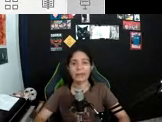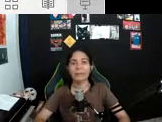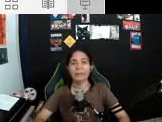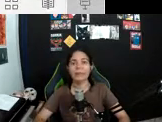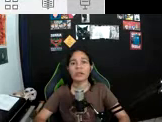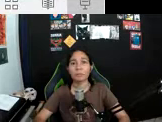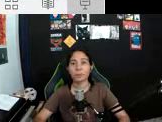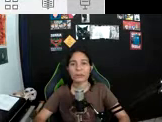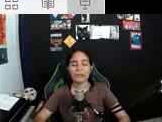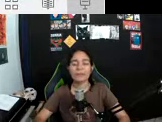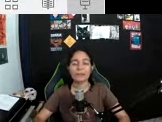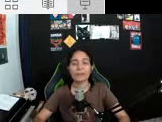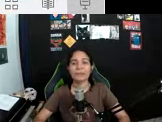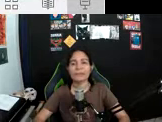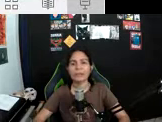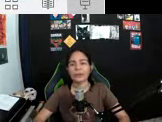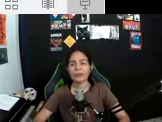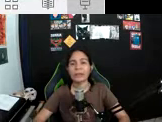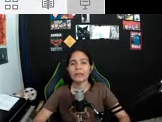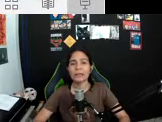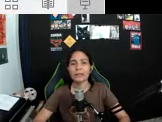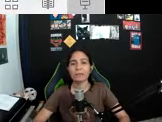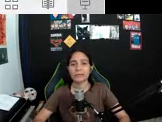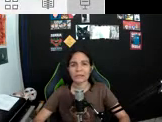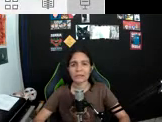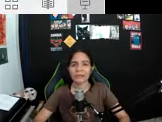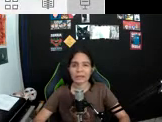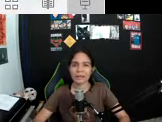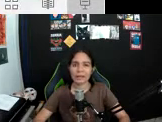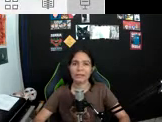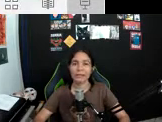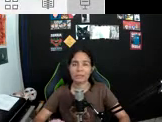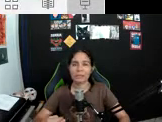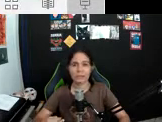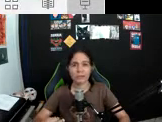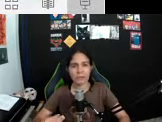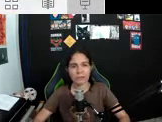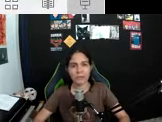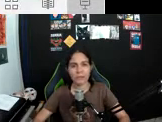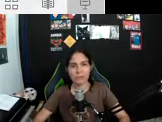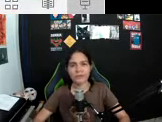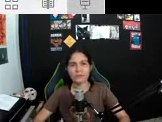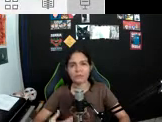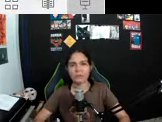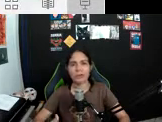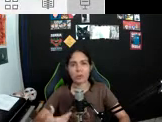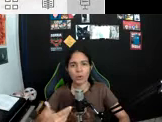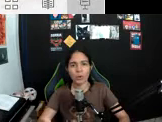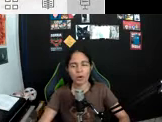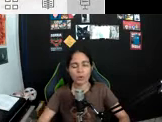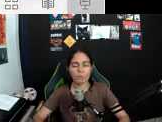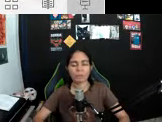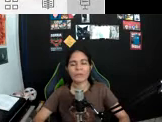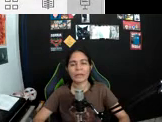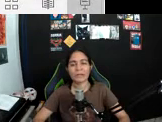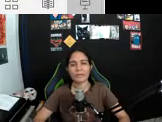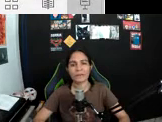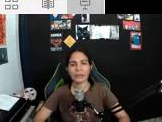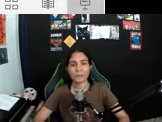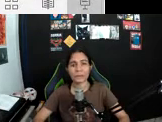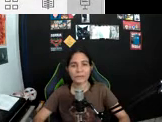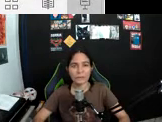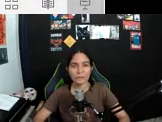é extremamente importante e é necessário que pessoas capacitadas, pessoas que tenham conhecimento de como,